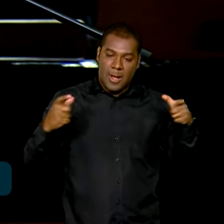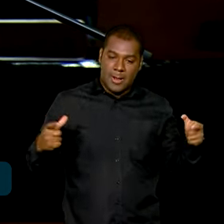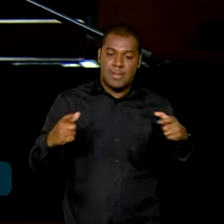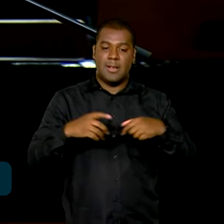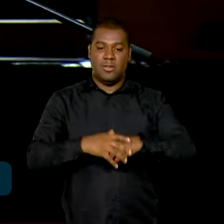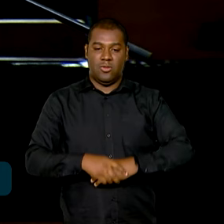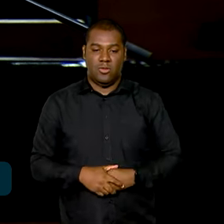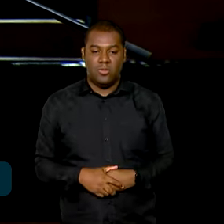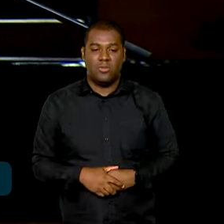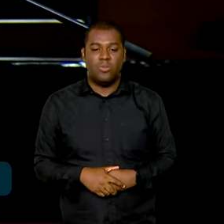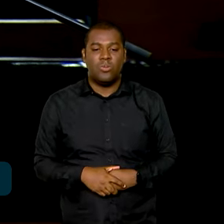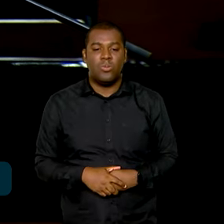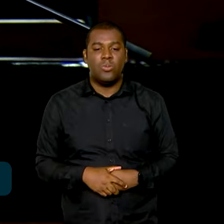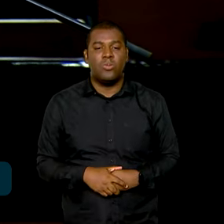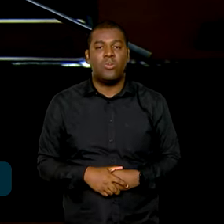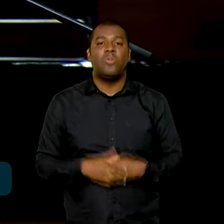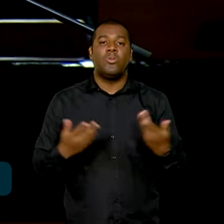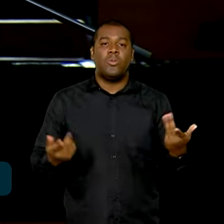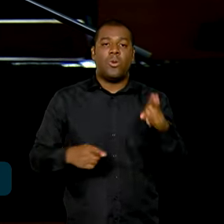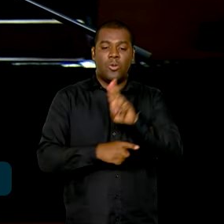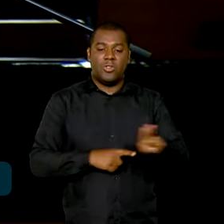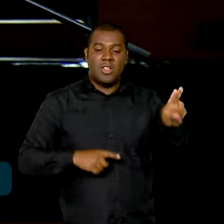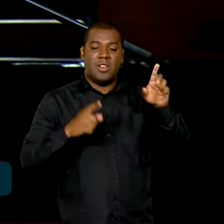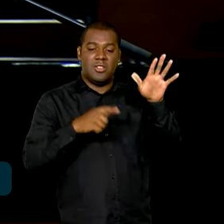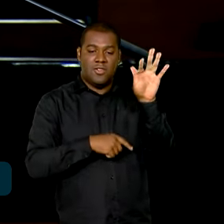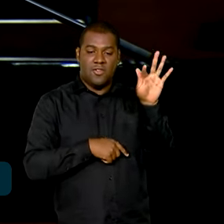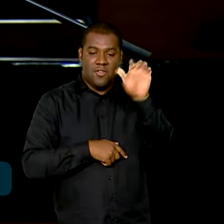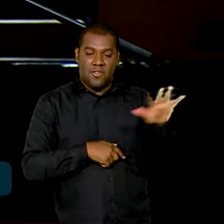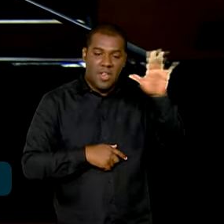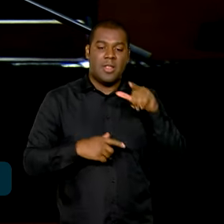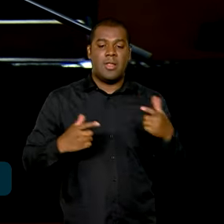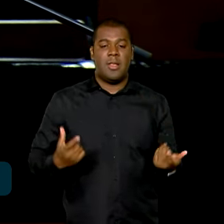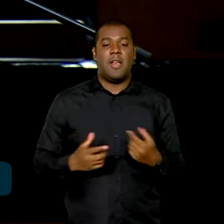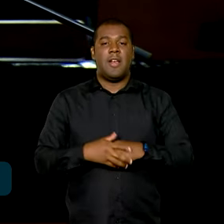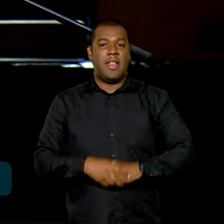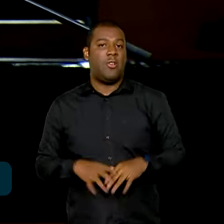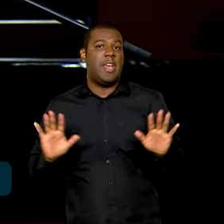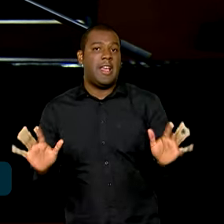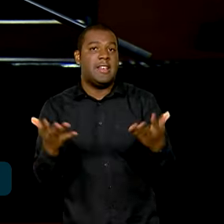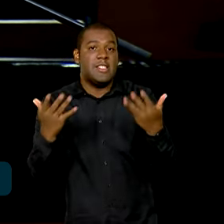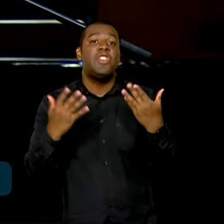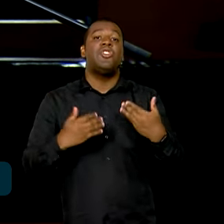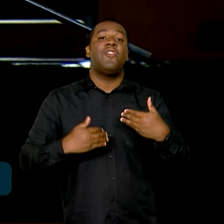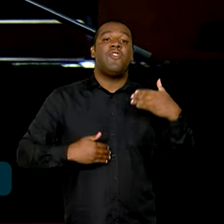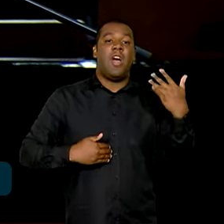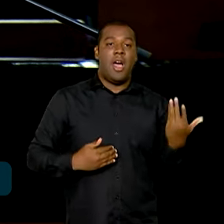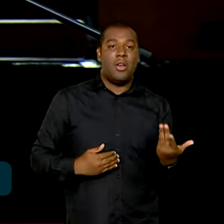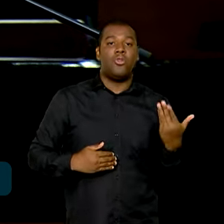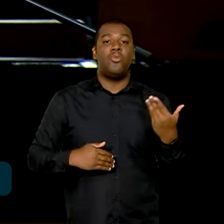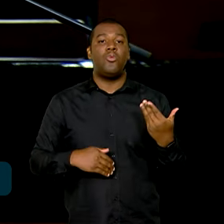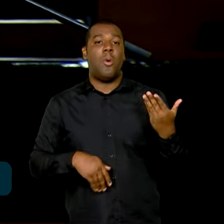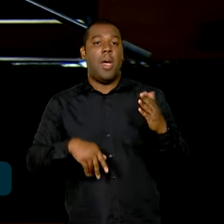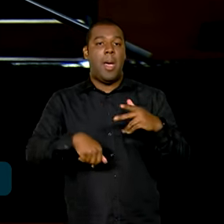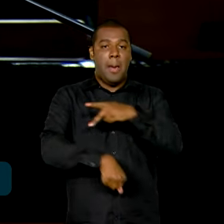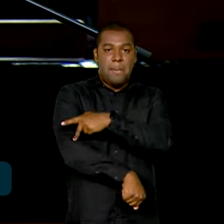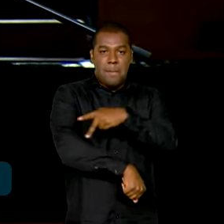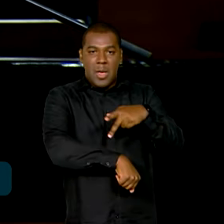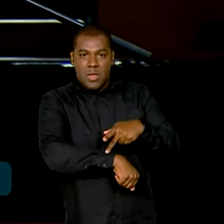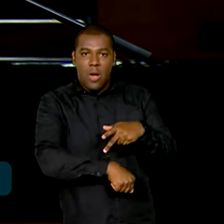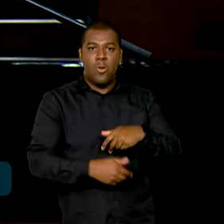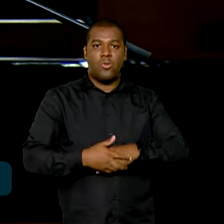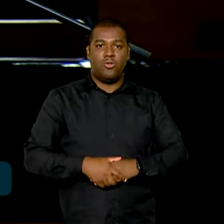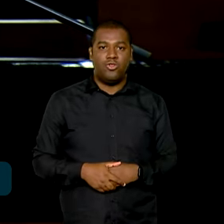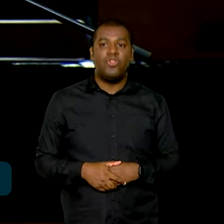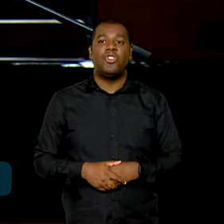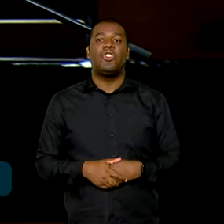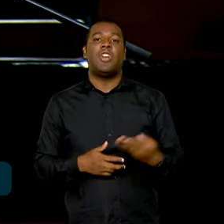as universidades federais promoverem sua expansão física, acadêmica e pedagógica. Criamos novas universidades